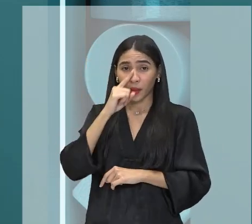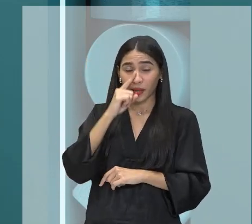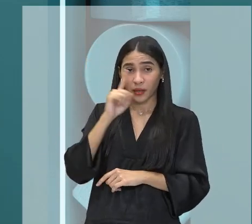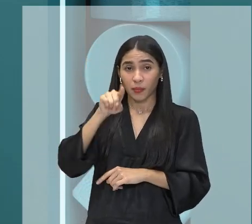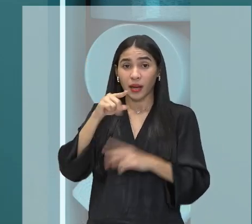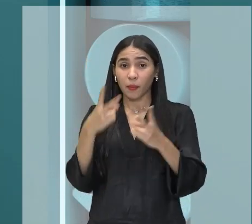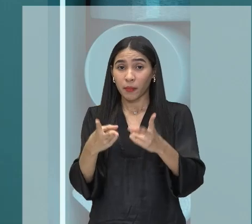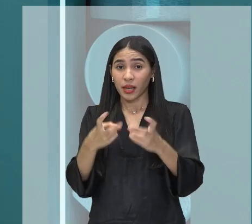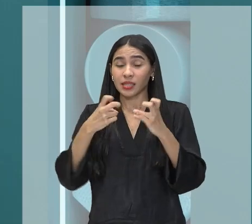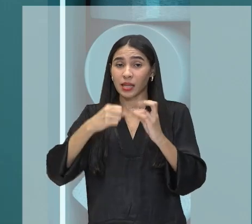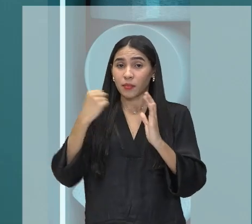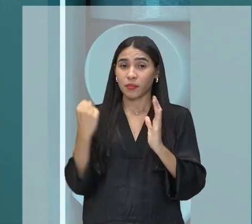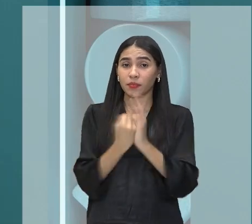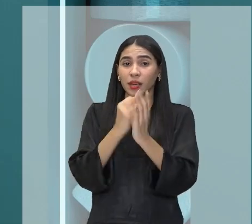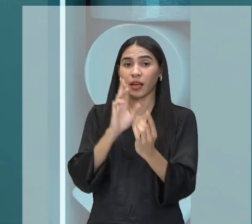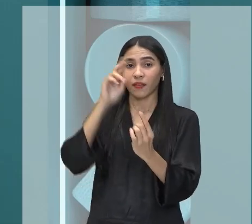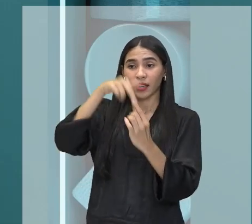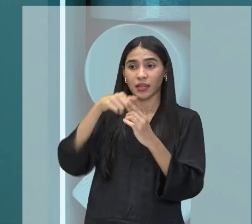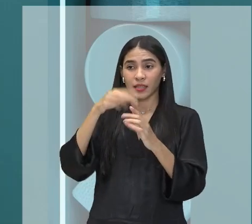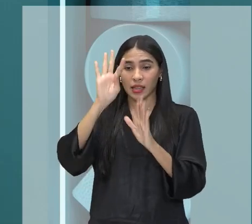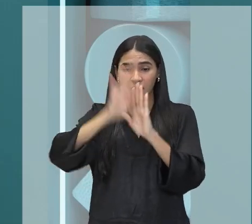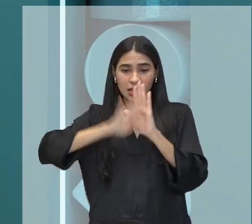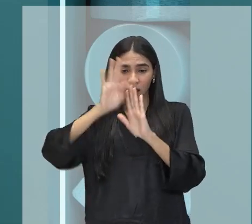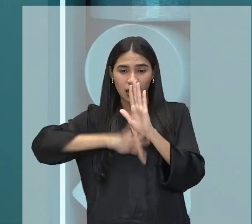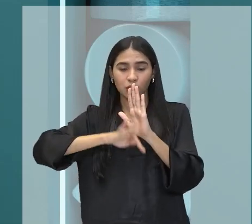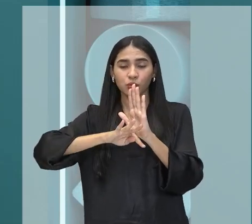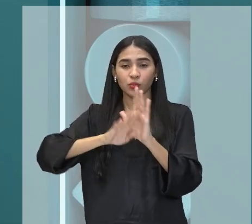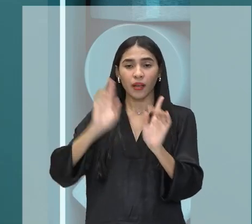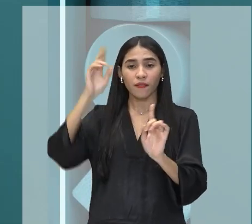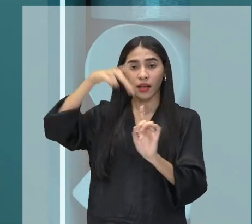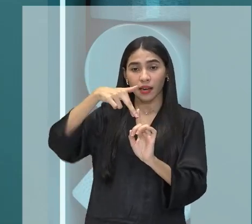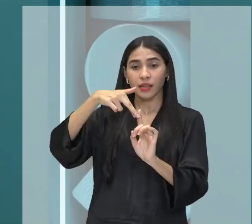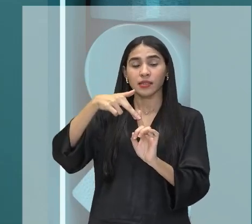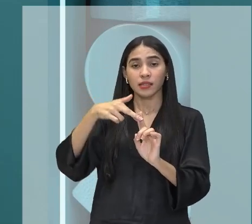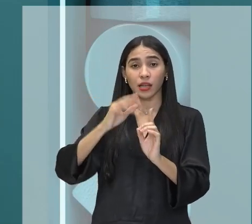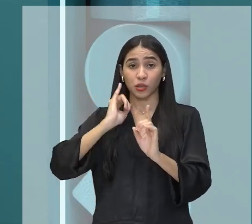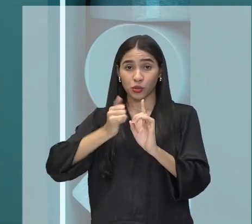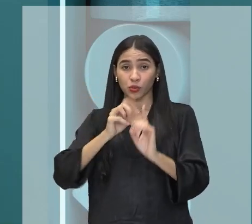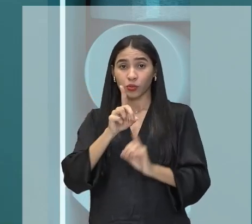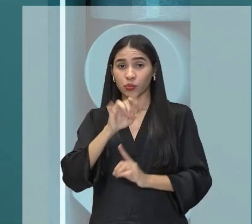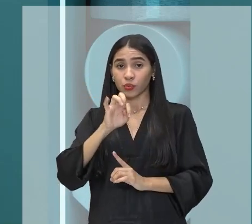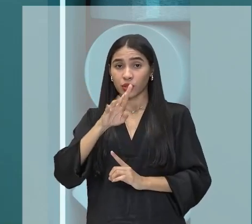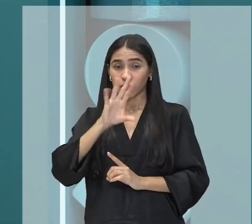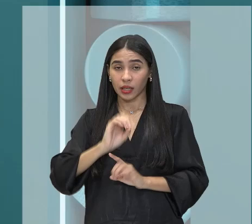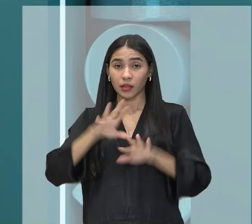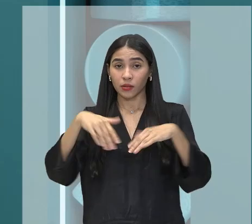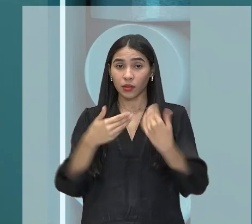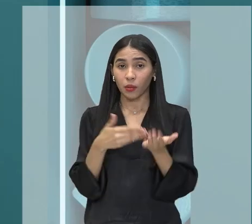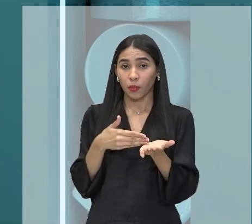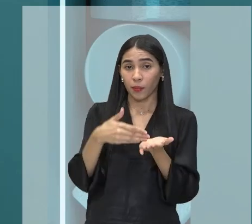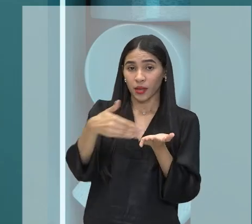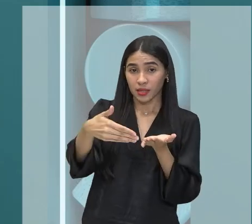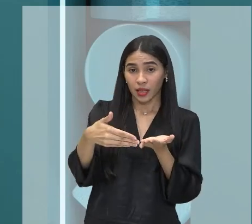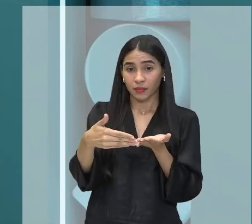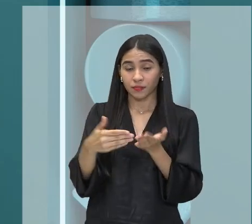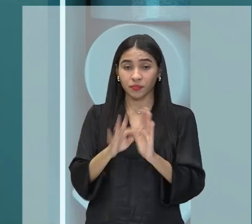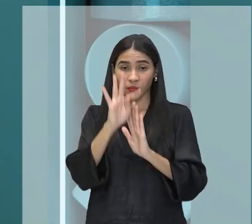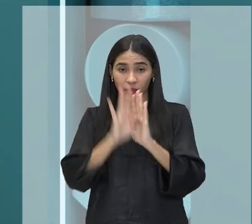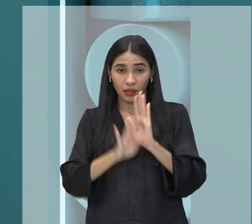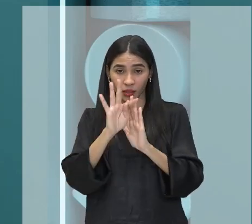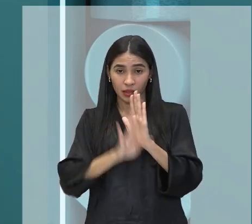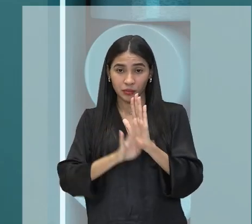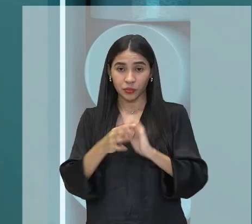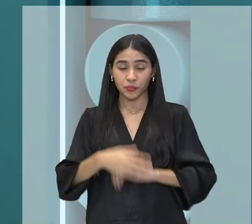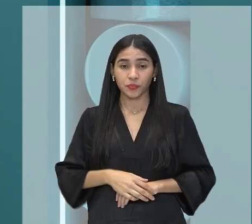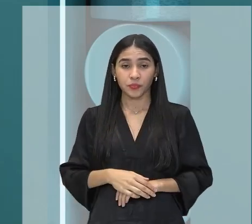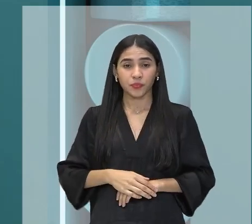marcas que temos nesse texto que marcam exatamente esse discurso direto. Então vamos ao início do nosso texto, lá